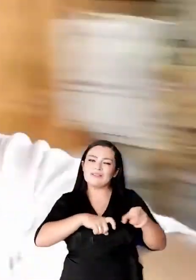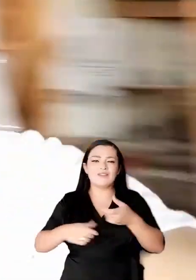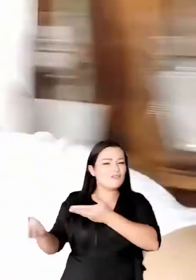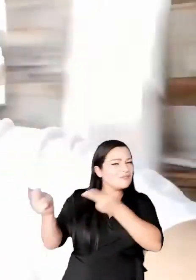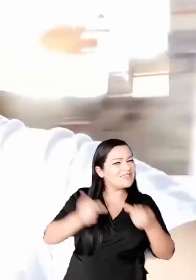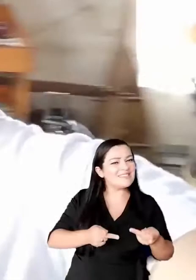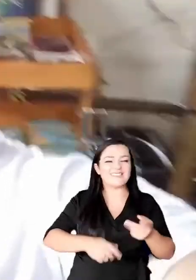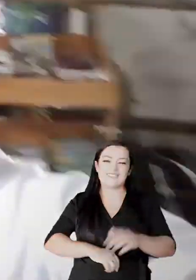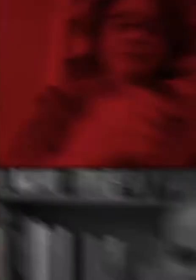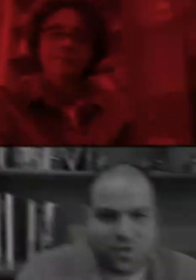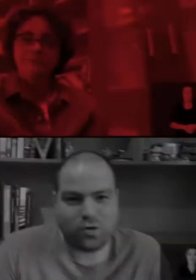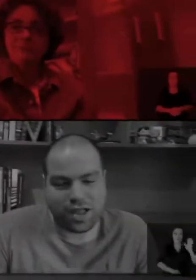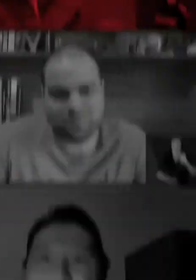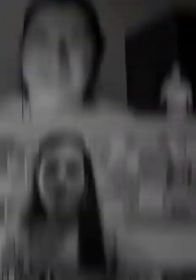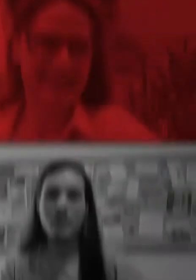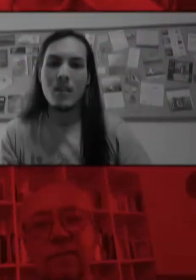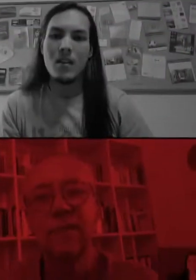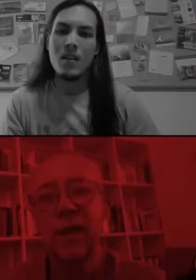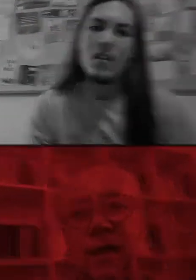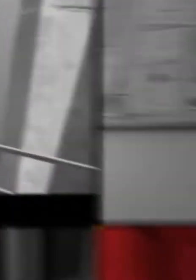visite, Museu da Roça.